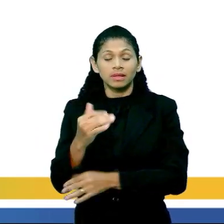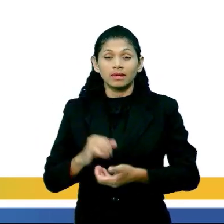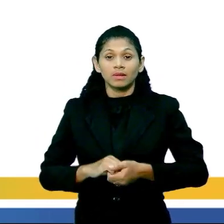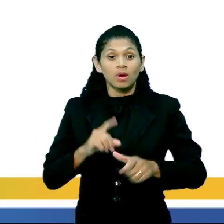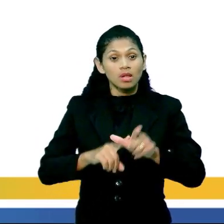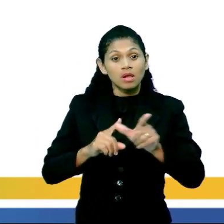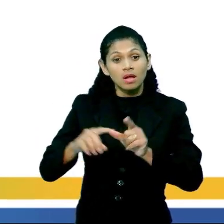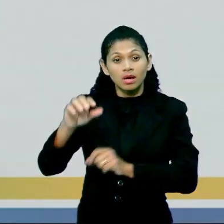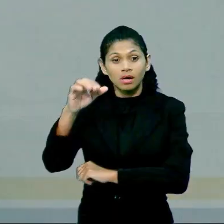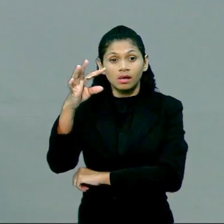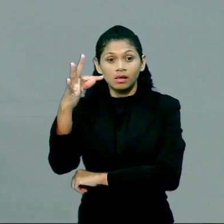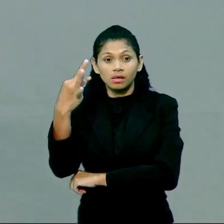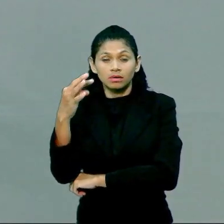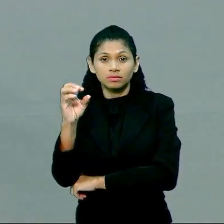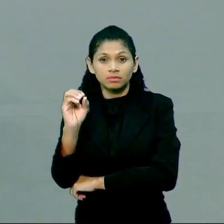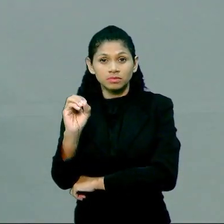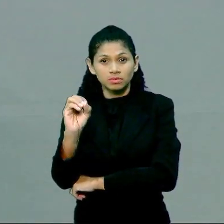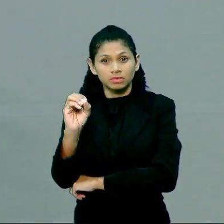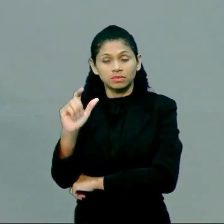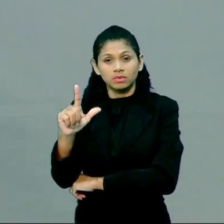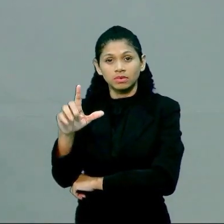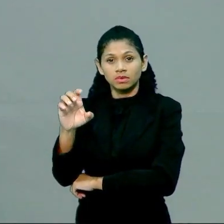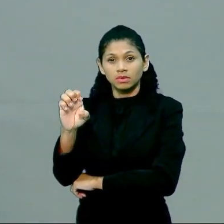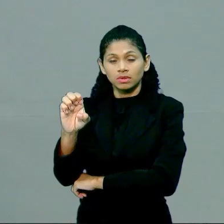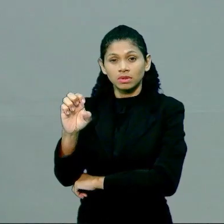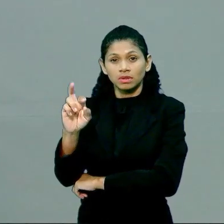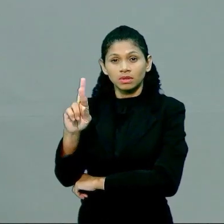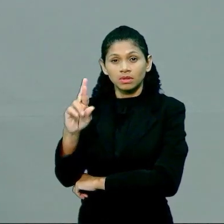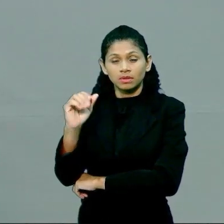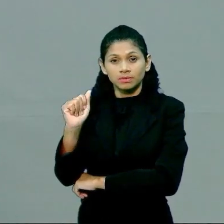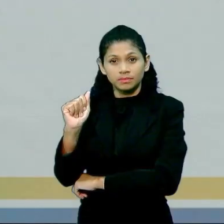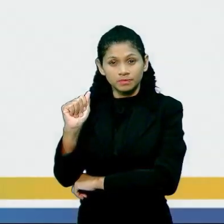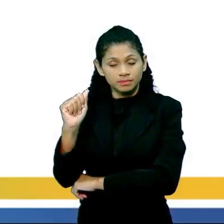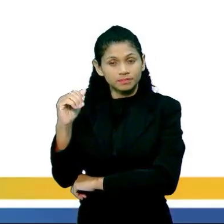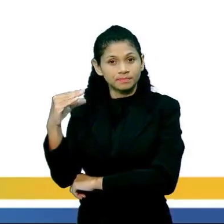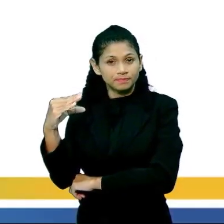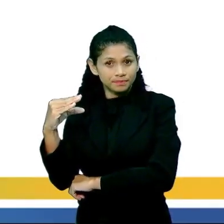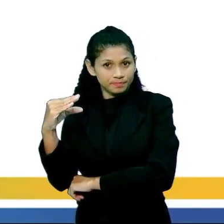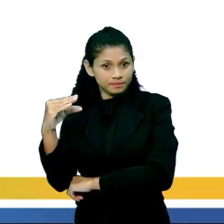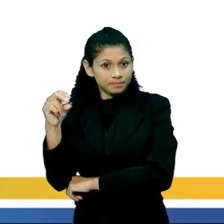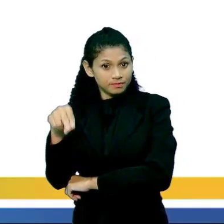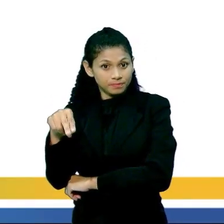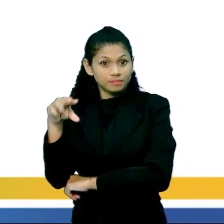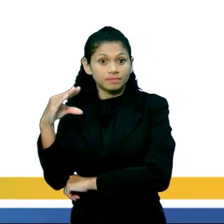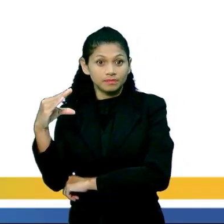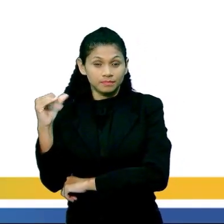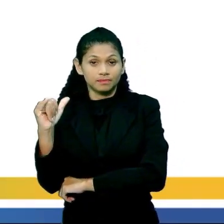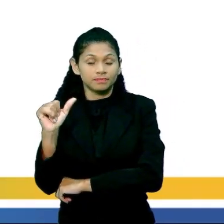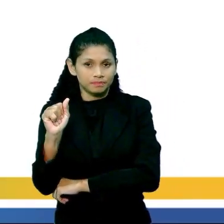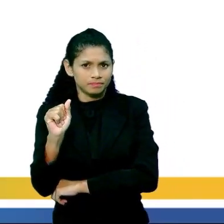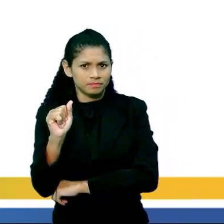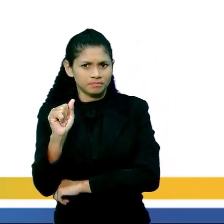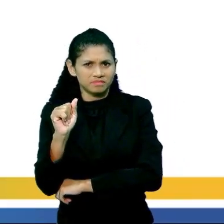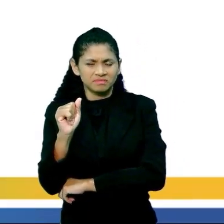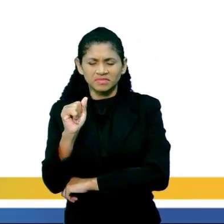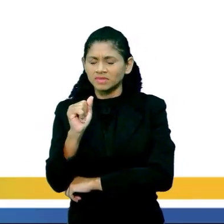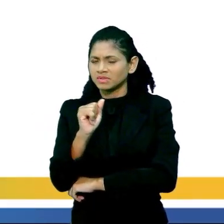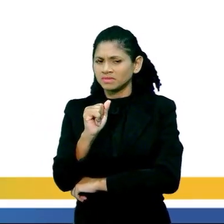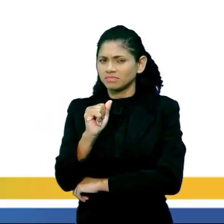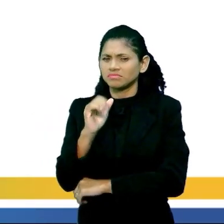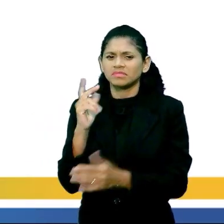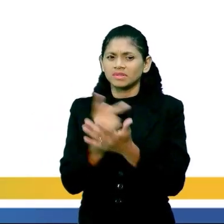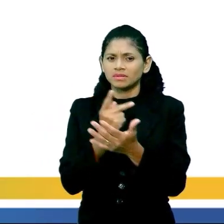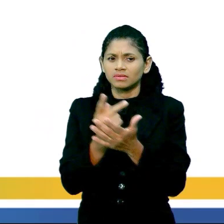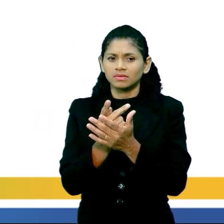vontade. Assim como vocês estão com vontade de passar na prova do Enem. Então, tolerância não cabe, fica estranho aí, não